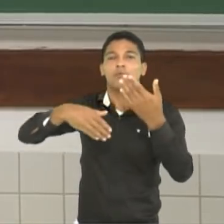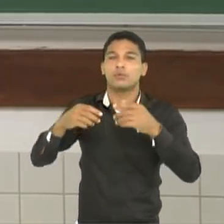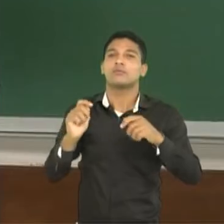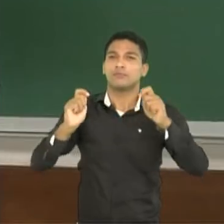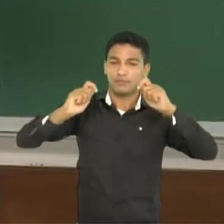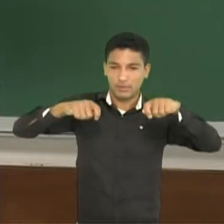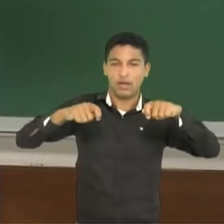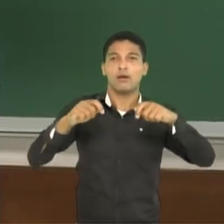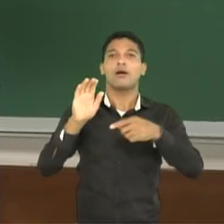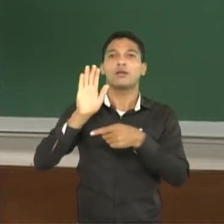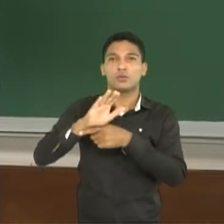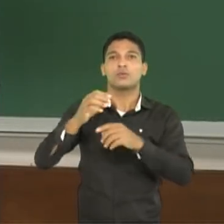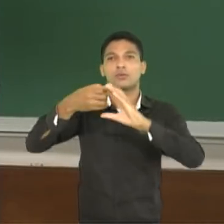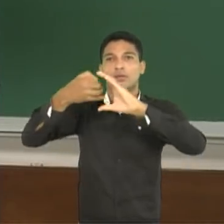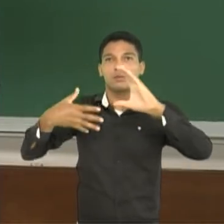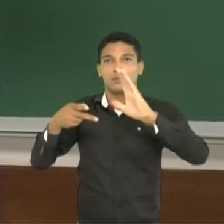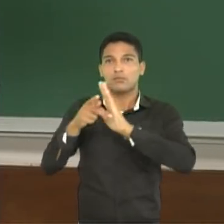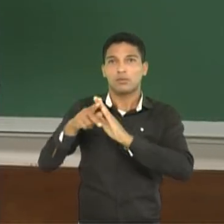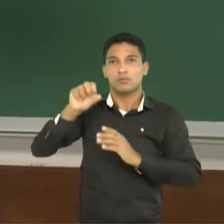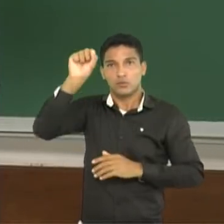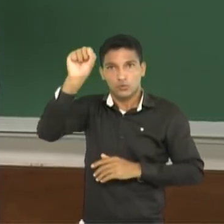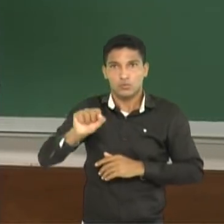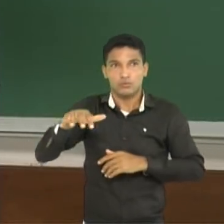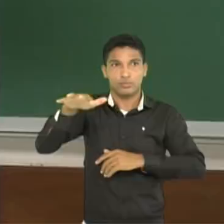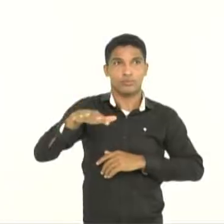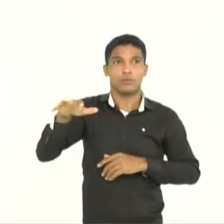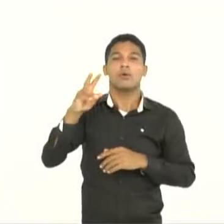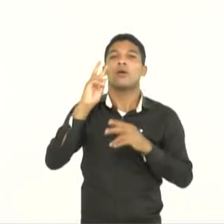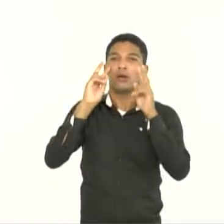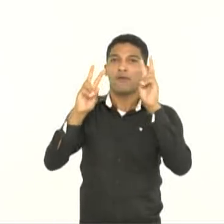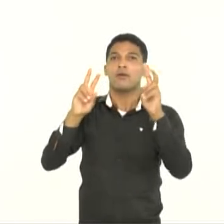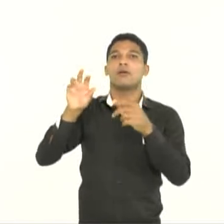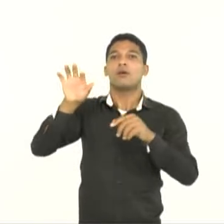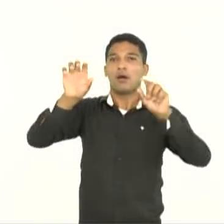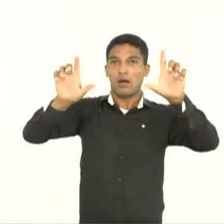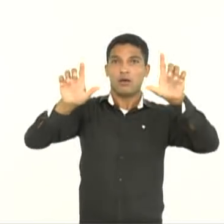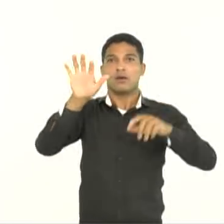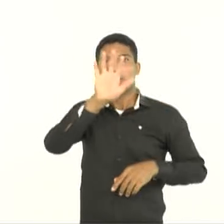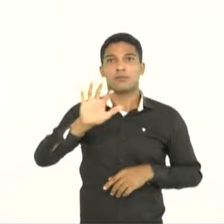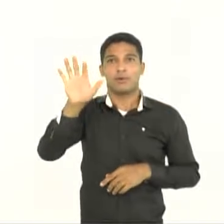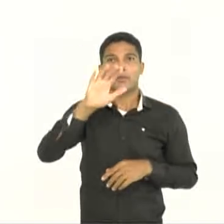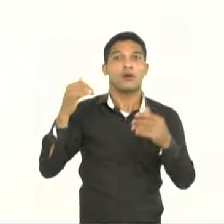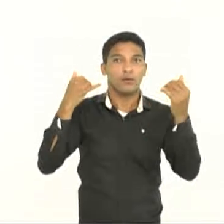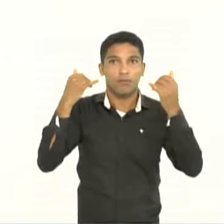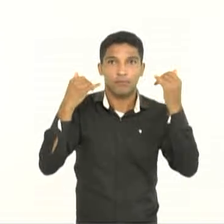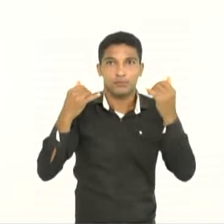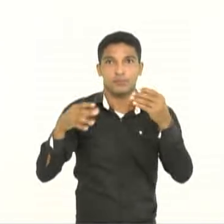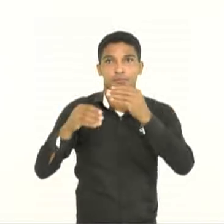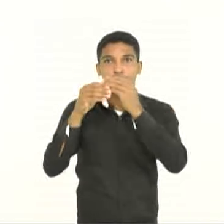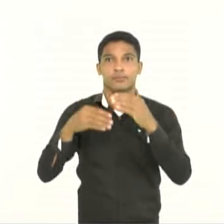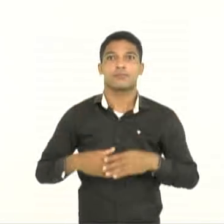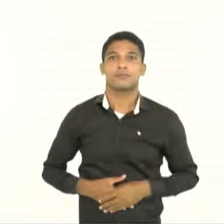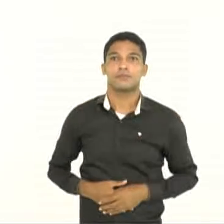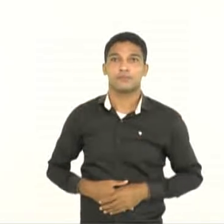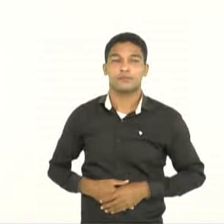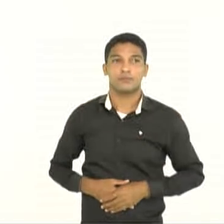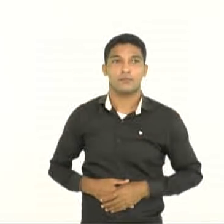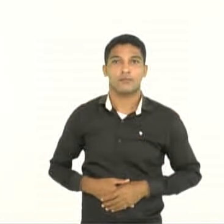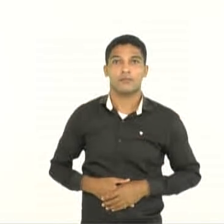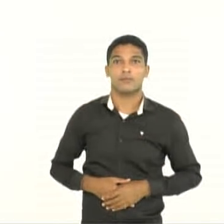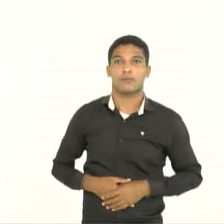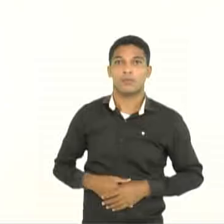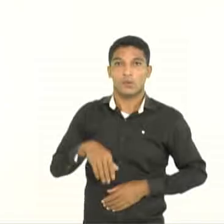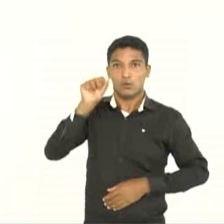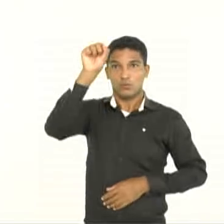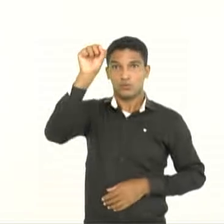favorecer nessa característica também. As duas imagens trazem para nós ali essa informação, tá? E essa região possui ainda